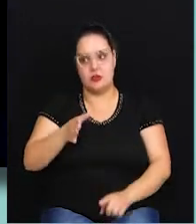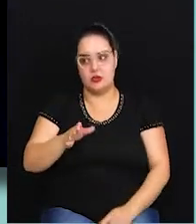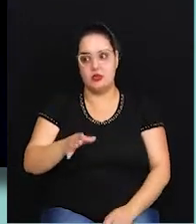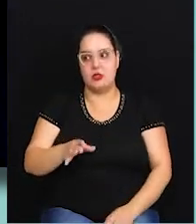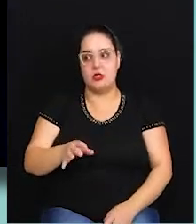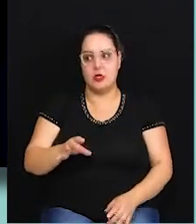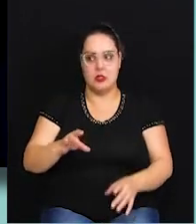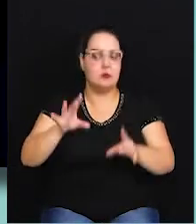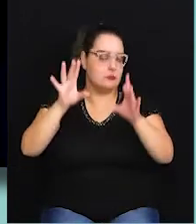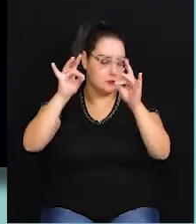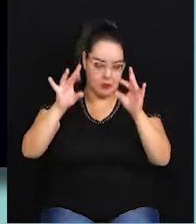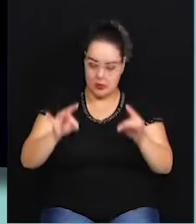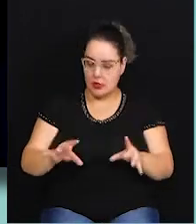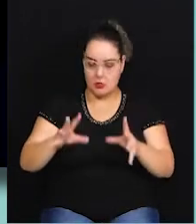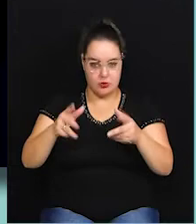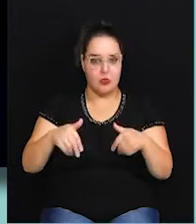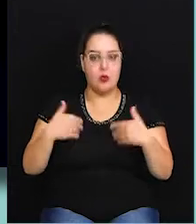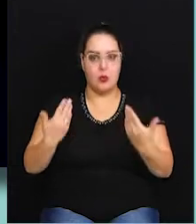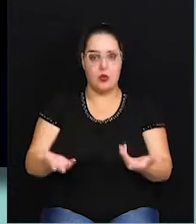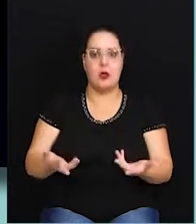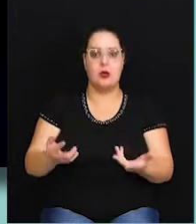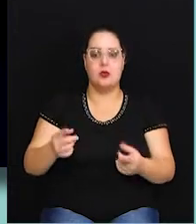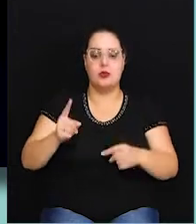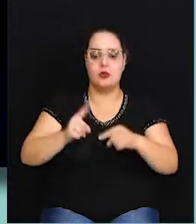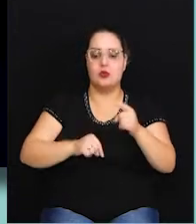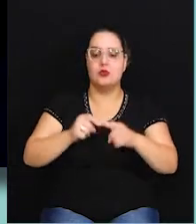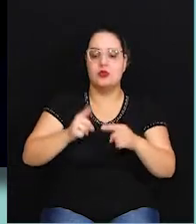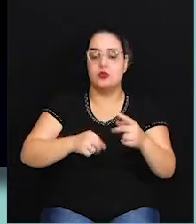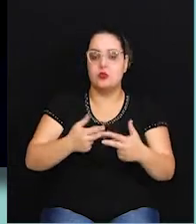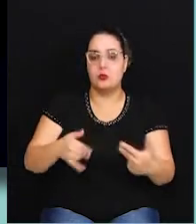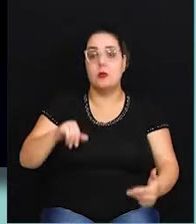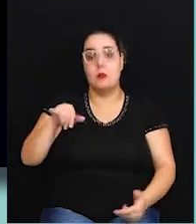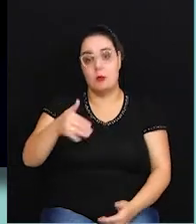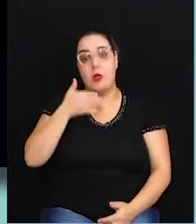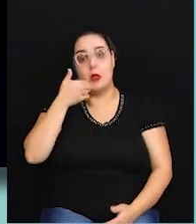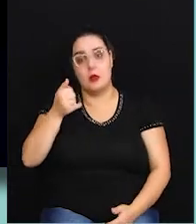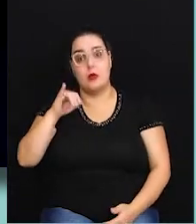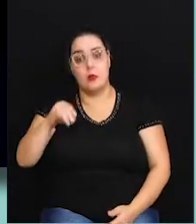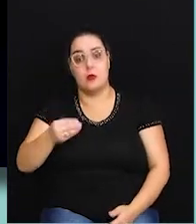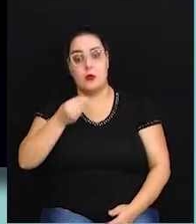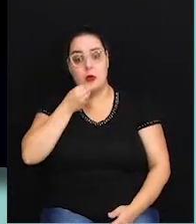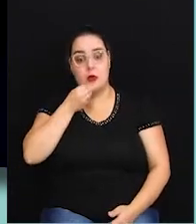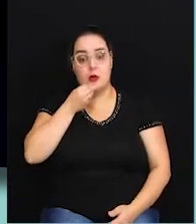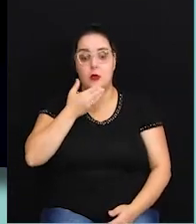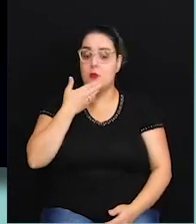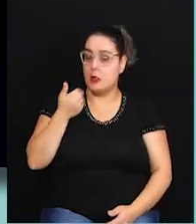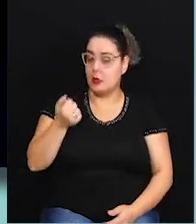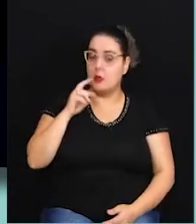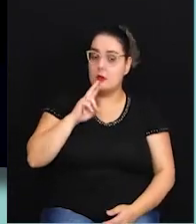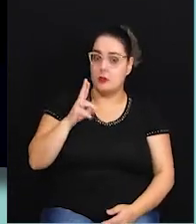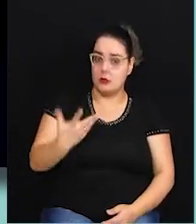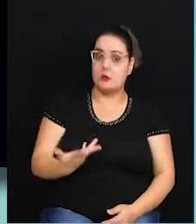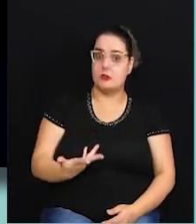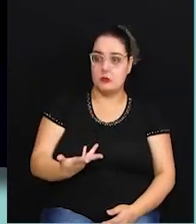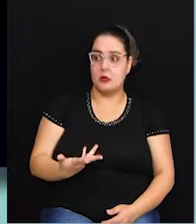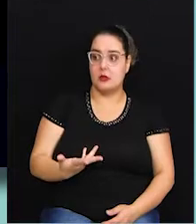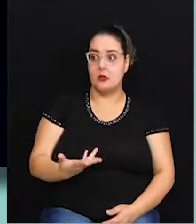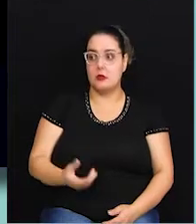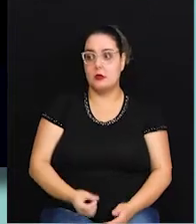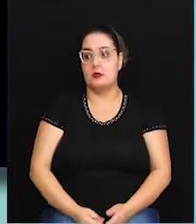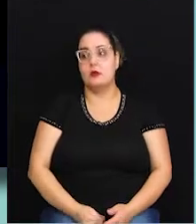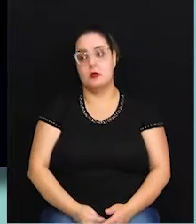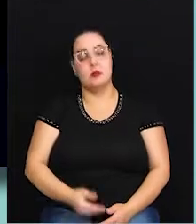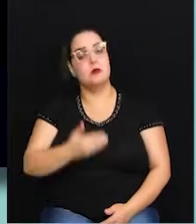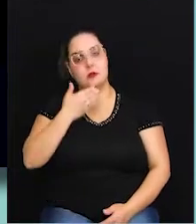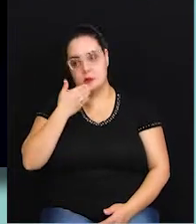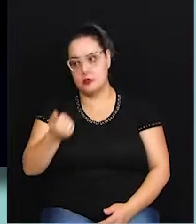já tinham definido quais eram os resíduos que eram melhor aproveitados e que traziam melhores resultados. Aí elas pegaram